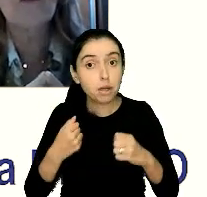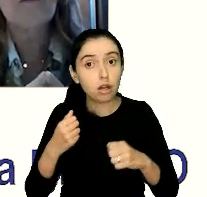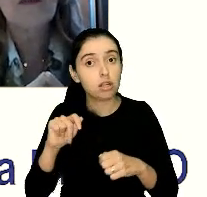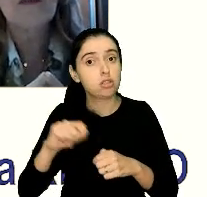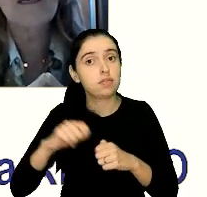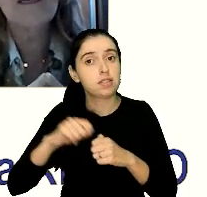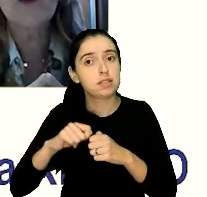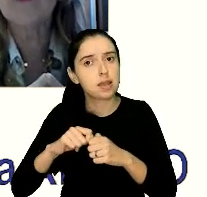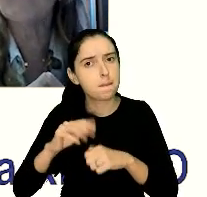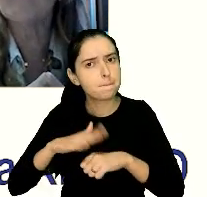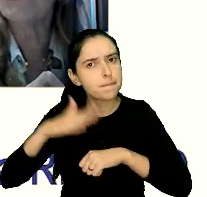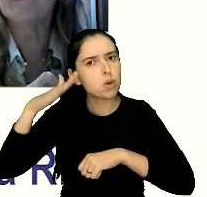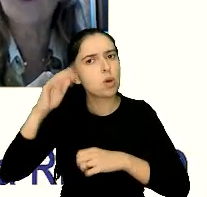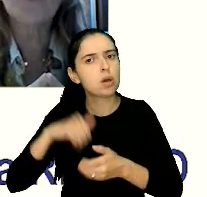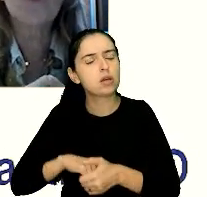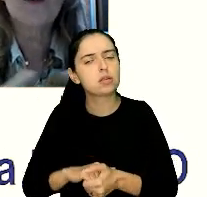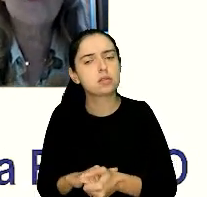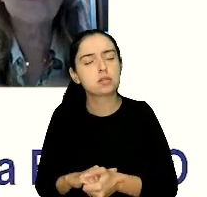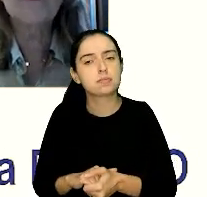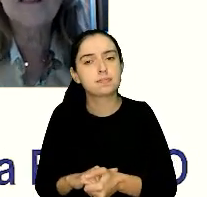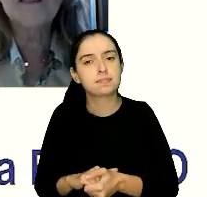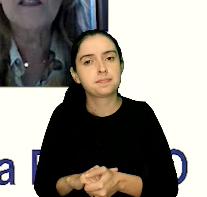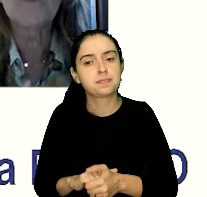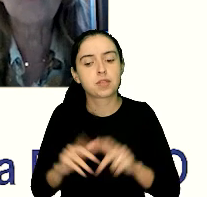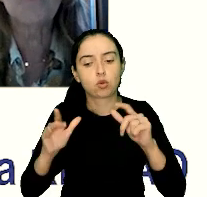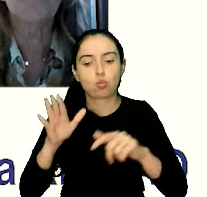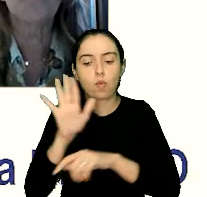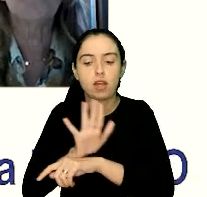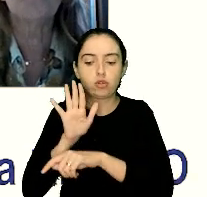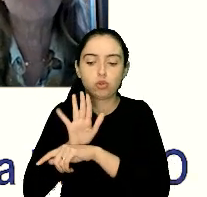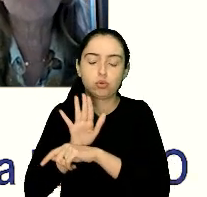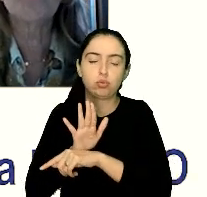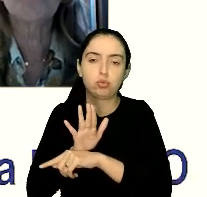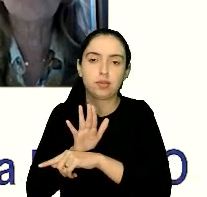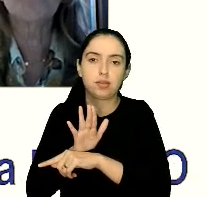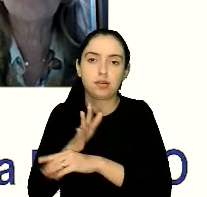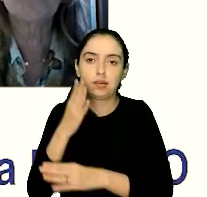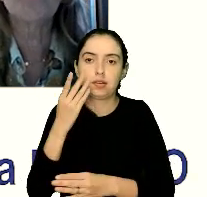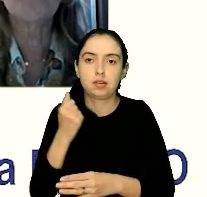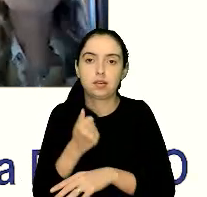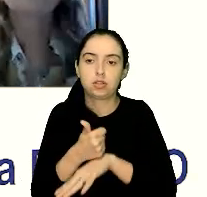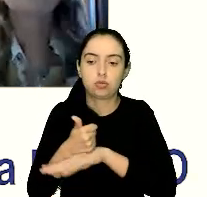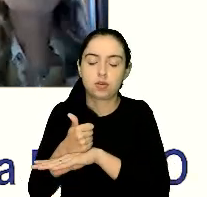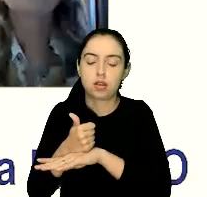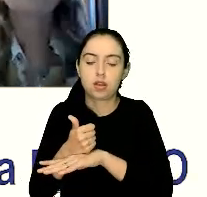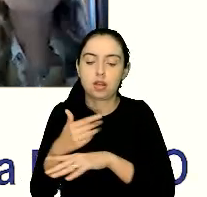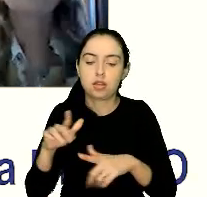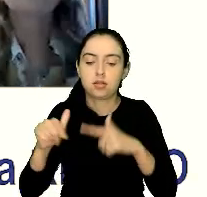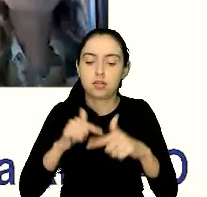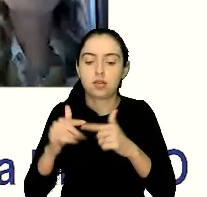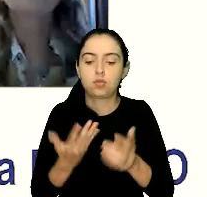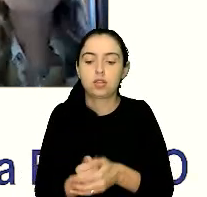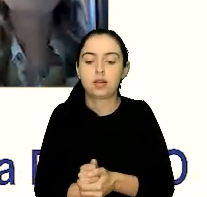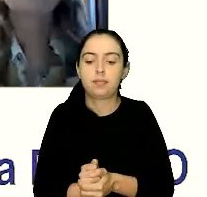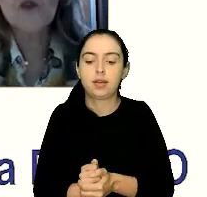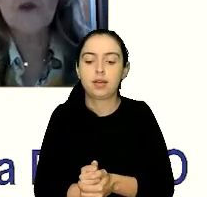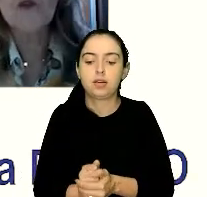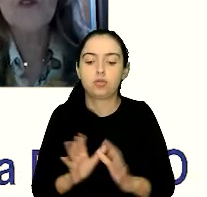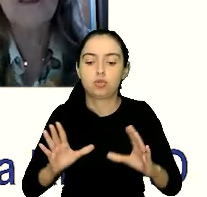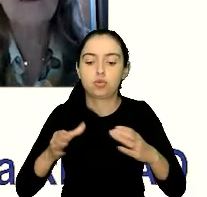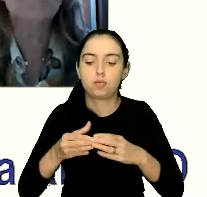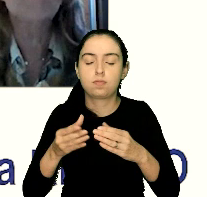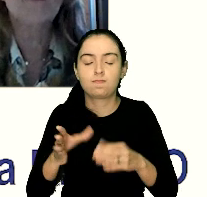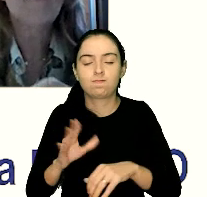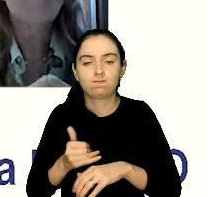ser feito. Seja naquela ajuda fornecida pelo seu próprio ambiente de trabalho, e muitos estão à frente,